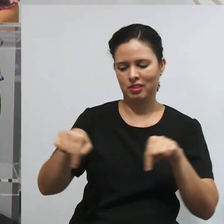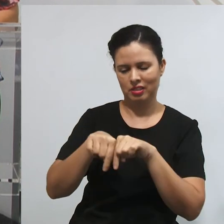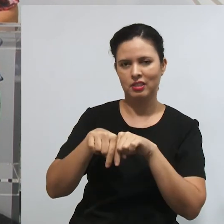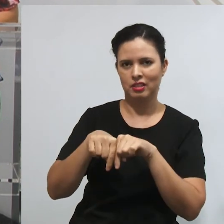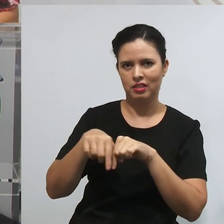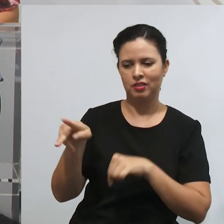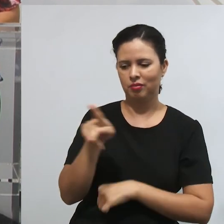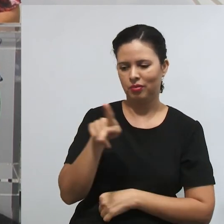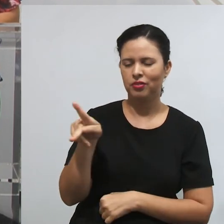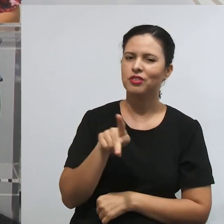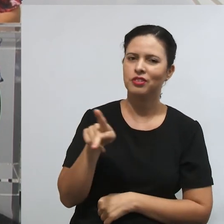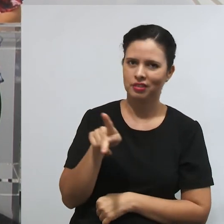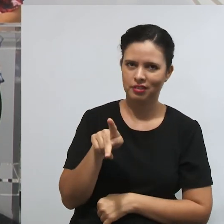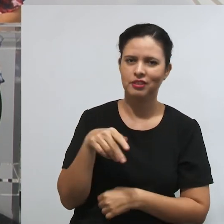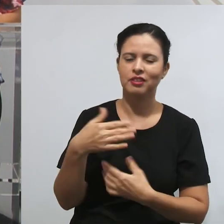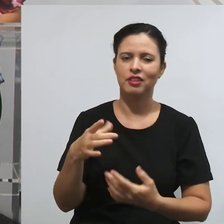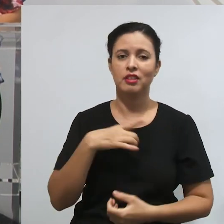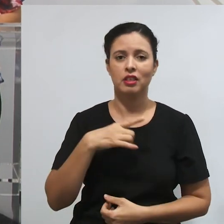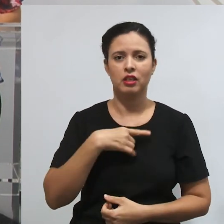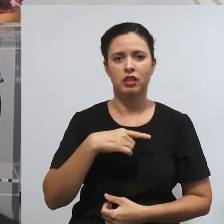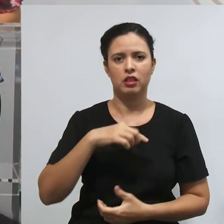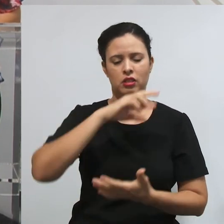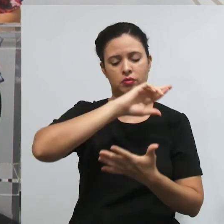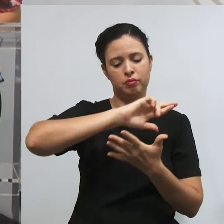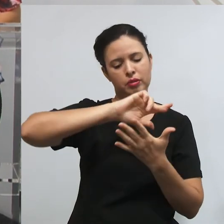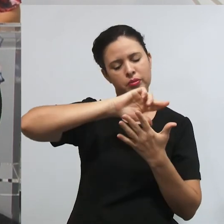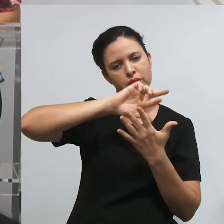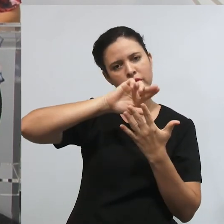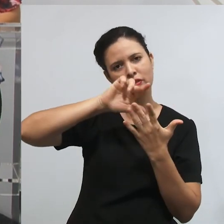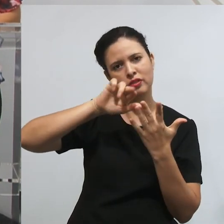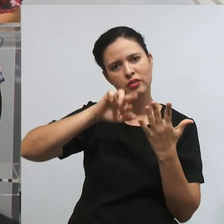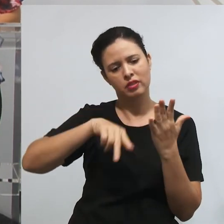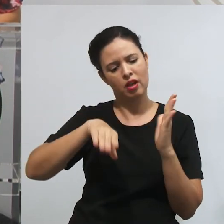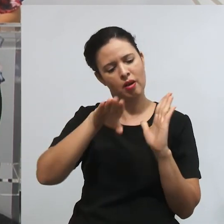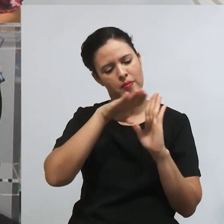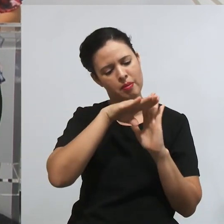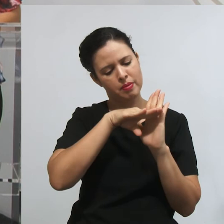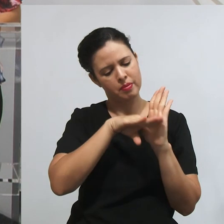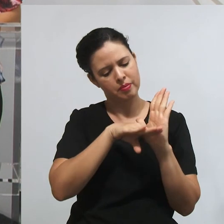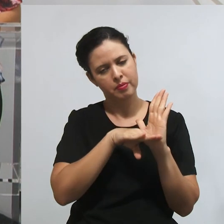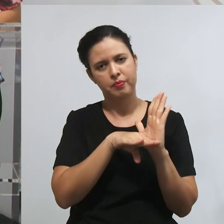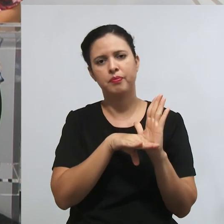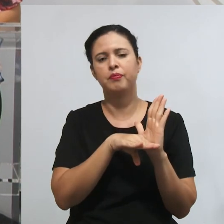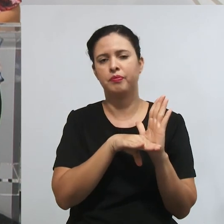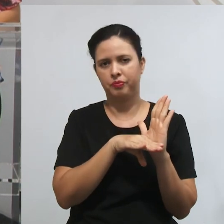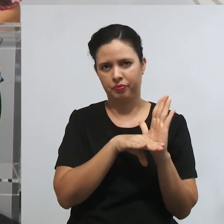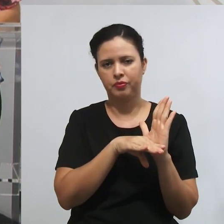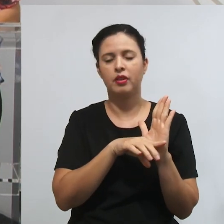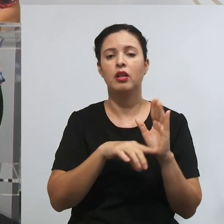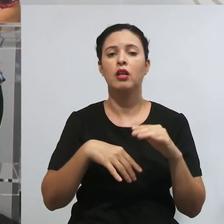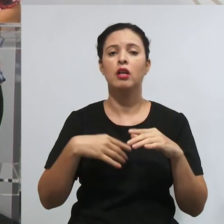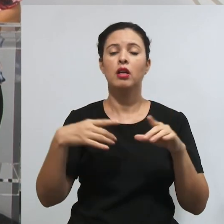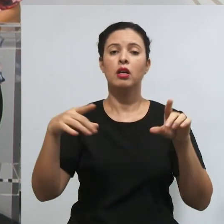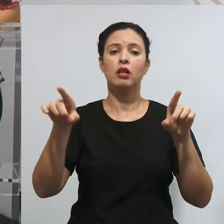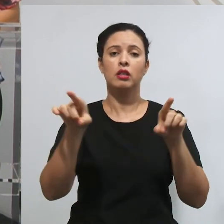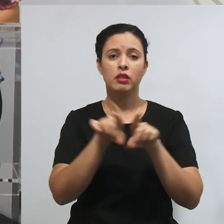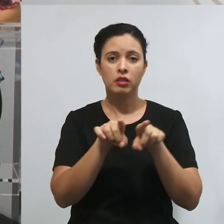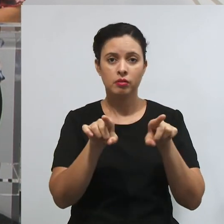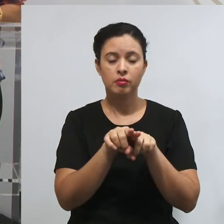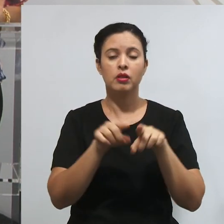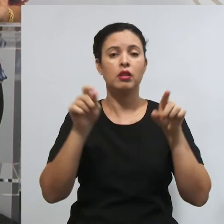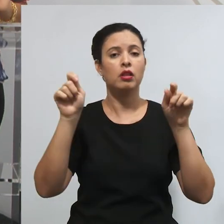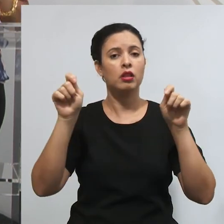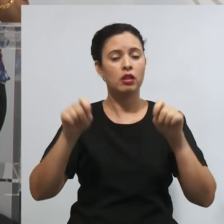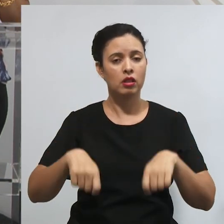essa organização das diferentes etapas e concepções de planejamentos. Também nós podemos perceber